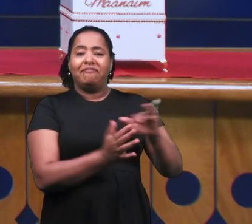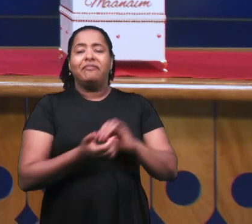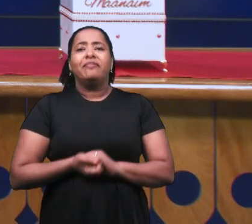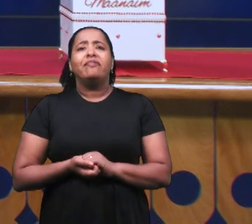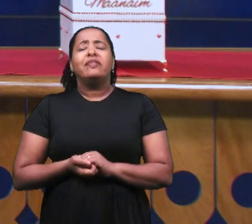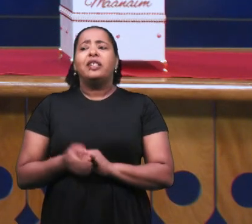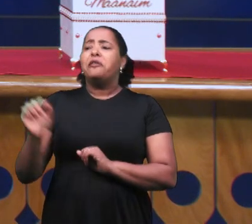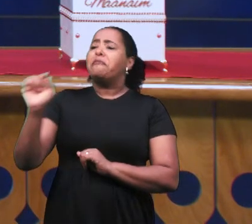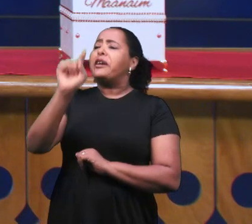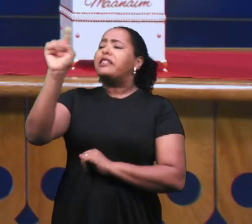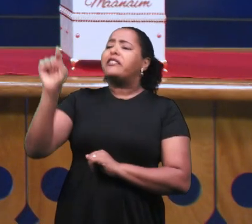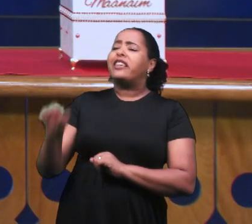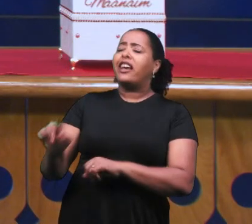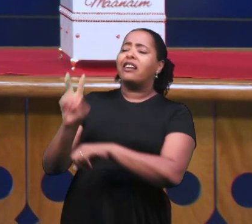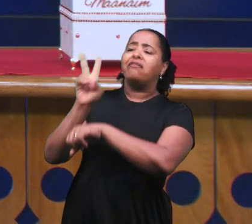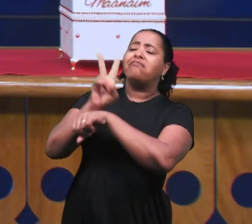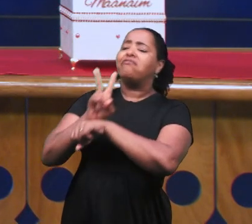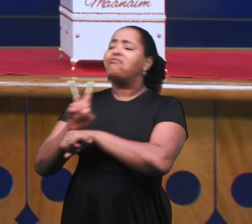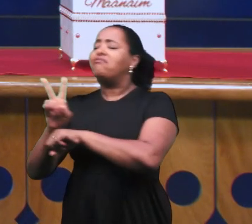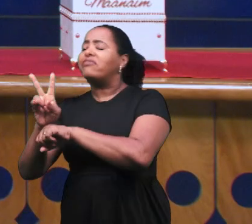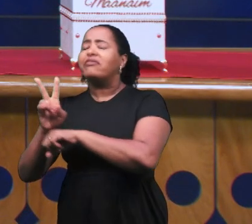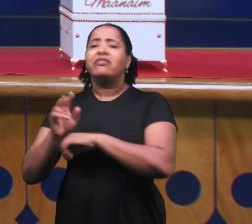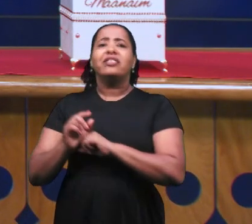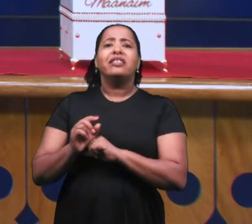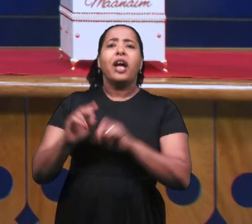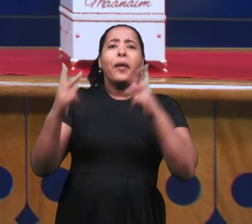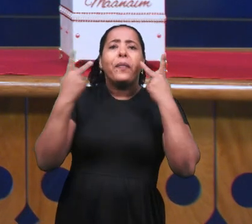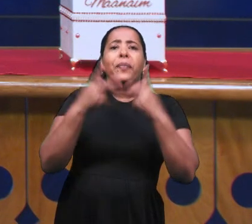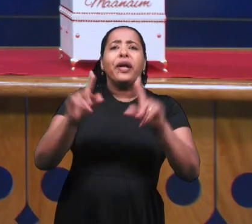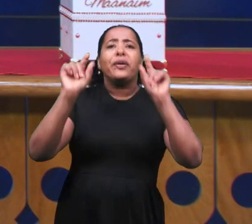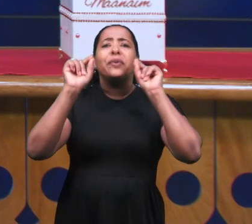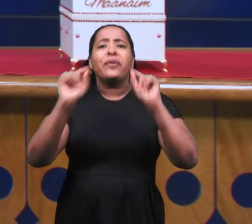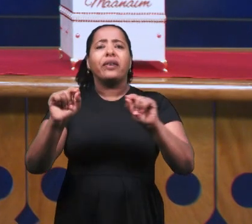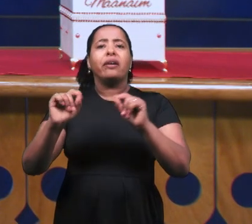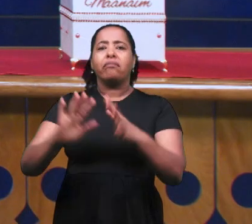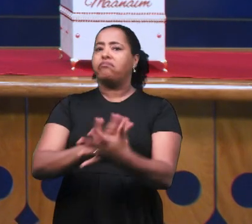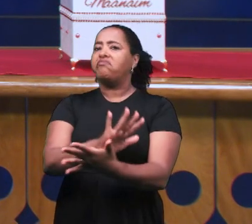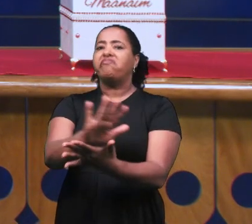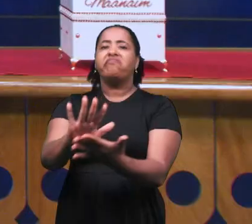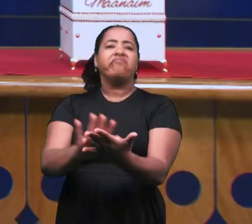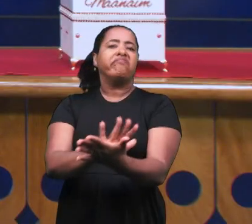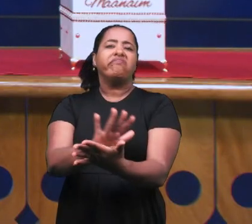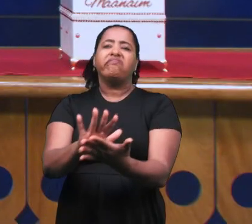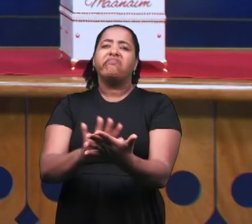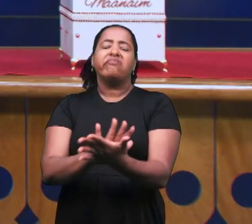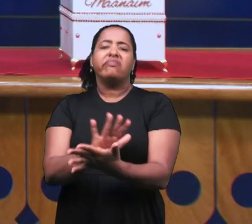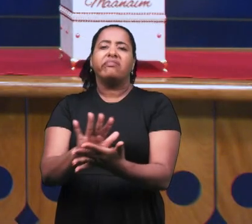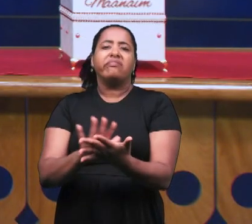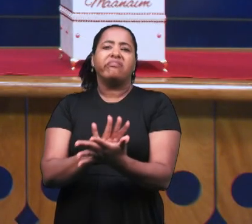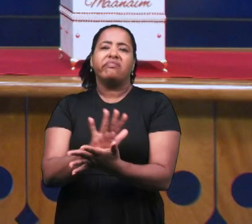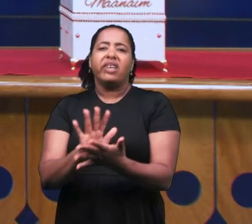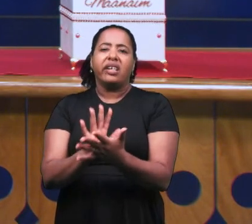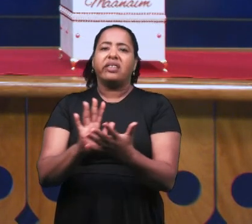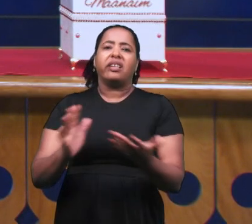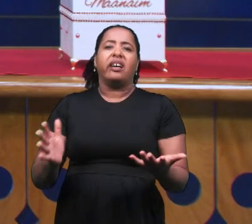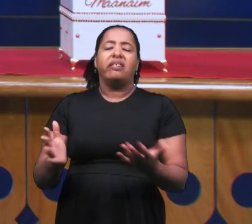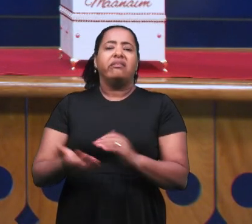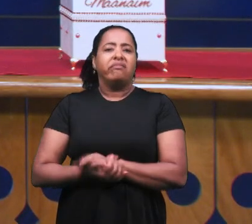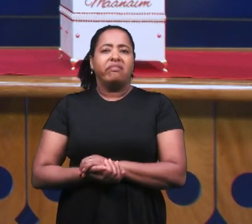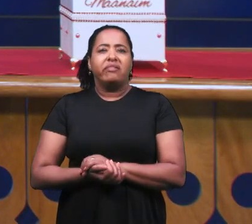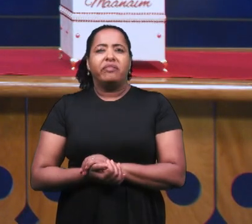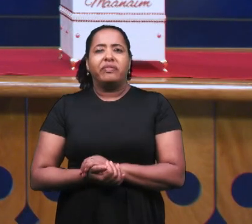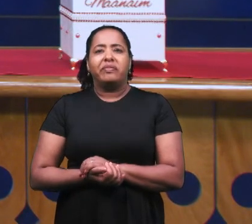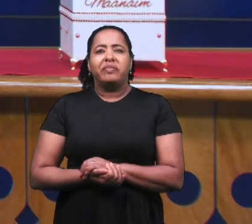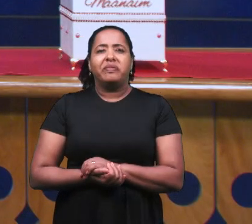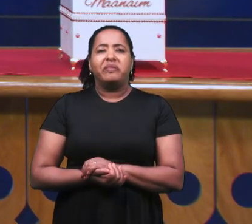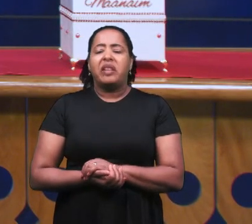Quem são eles? O que é que eles pregam? É isso, nada, entendeu? É dizer o óbvio, dizer que você